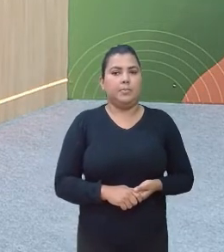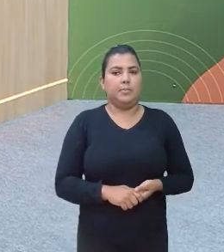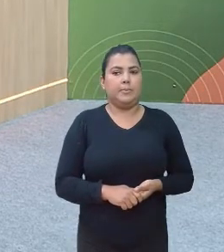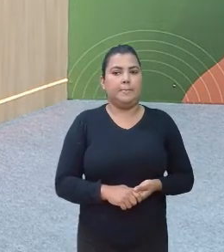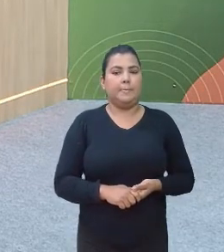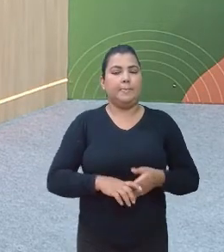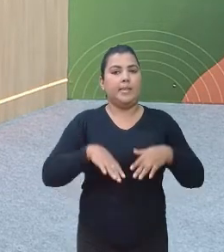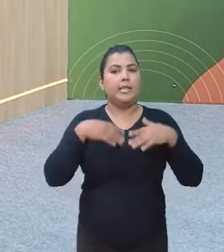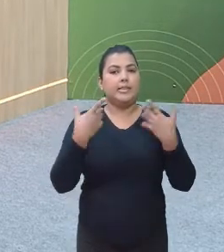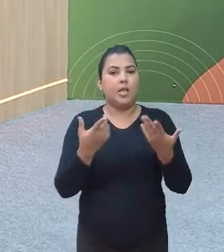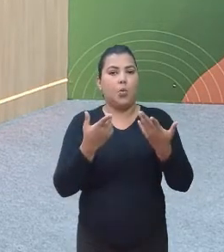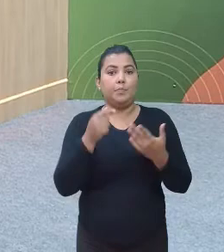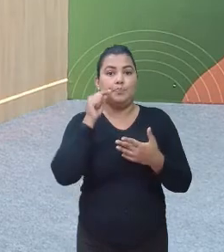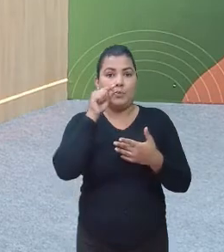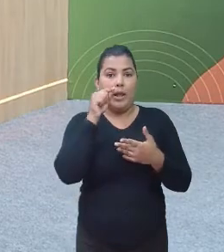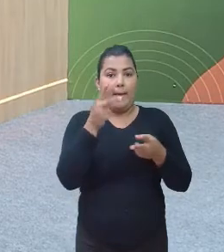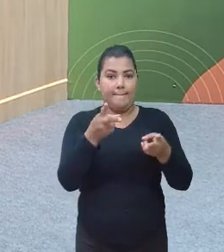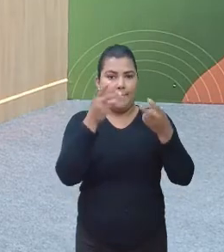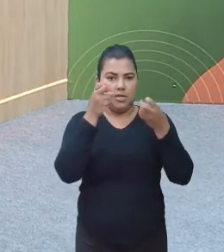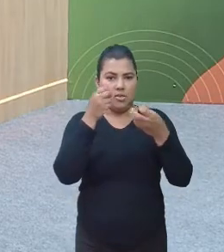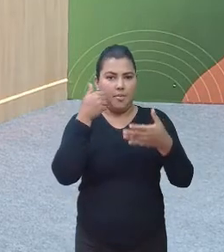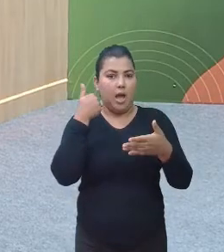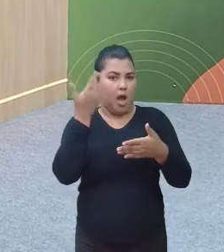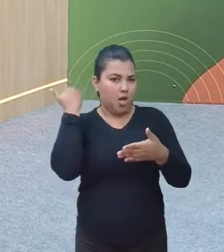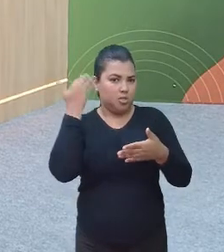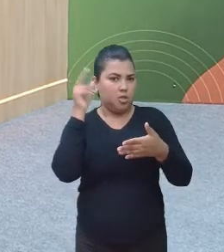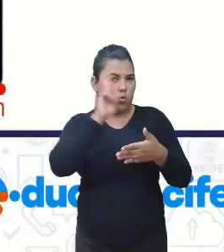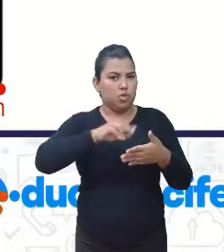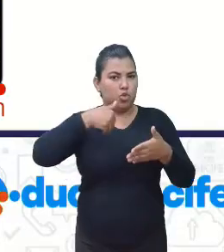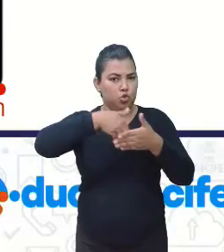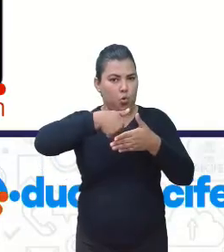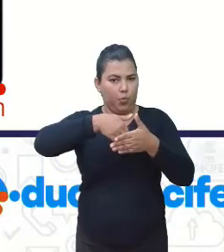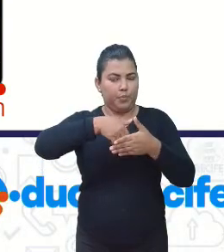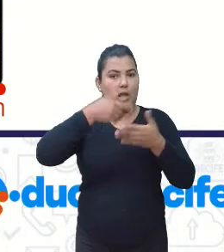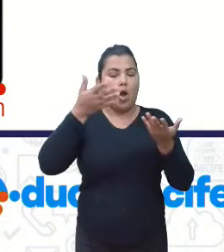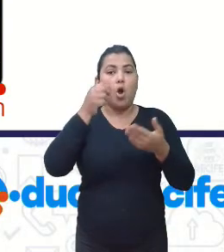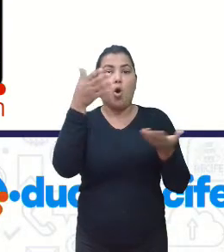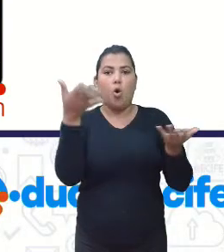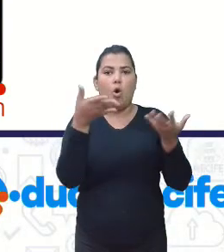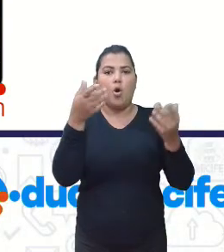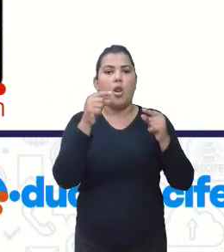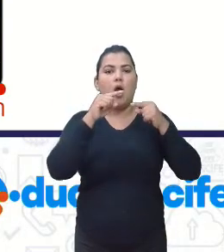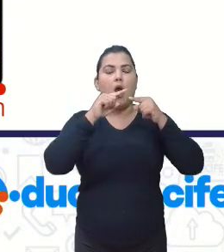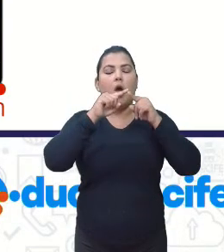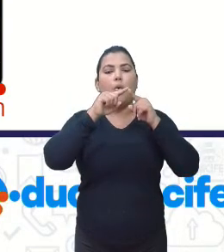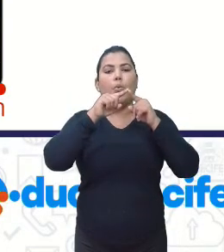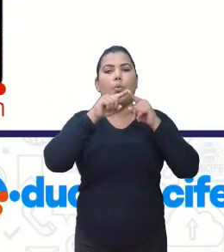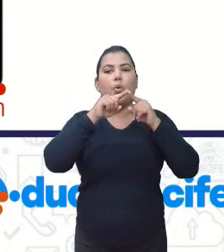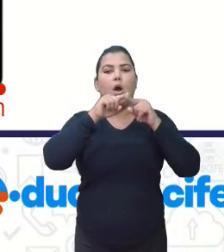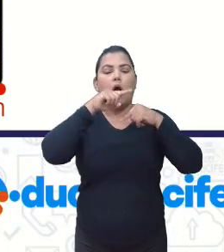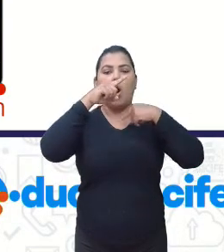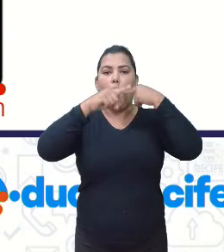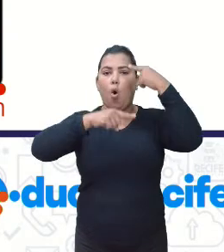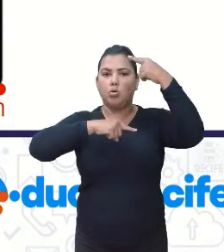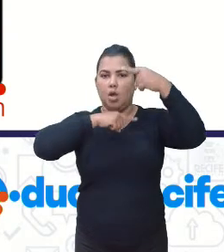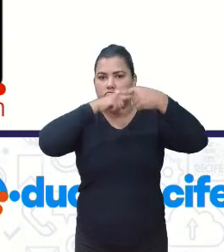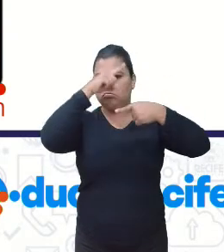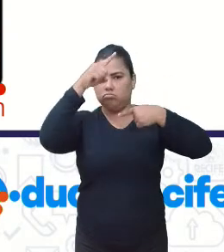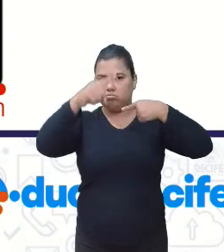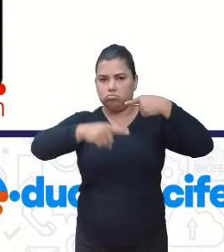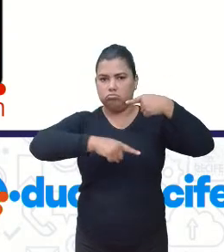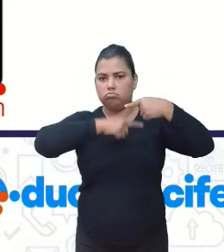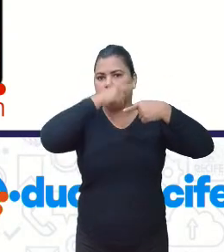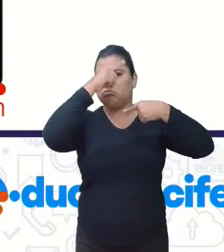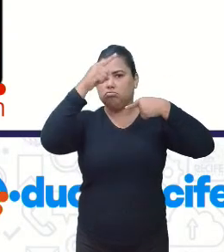da mesma forma que eu peguei com aquele jogo de futebol, imagina que eu tivesse nessa imagem maior aí, eu tivesse observando